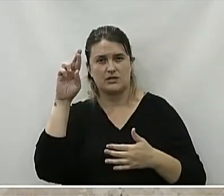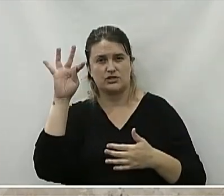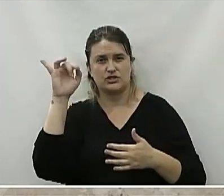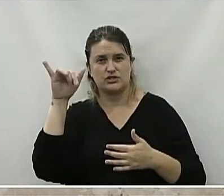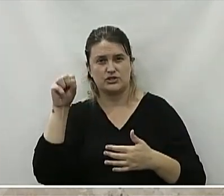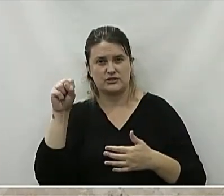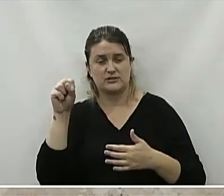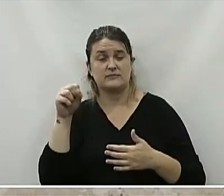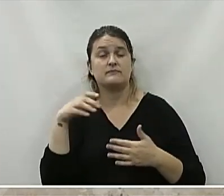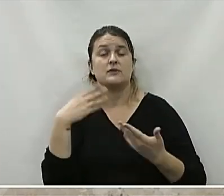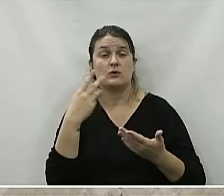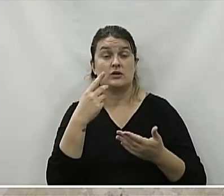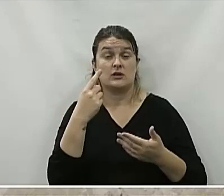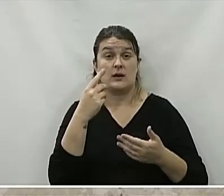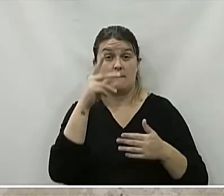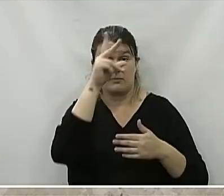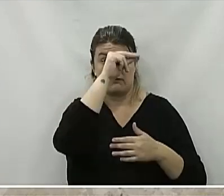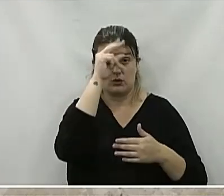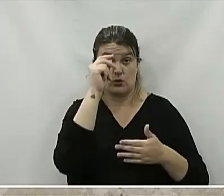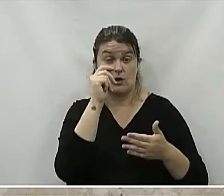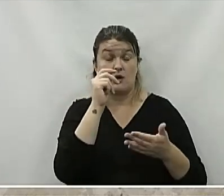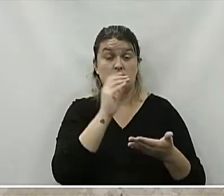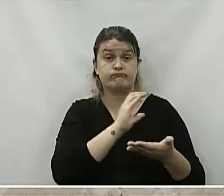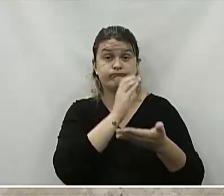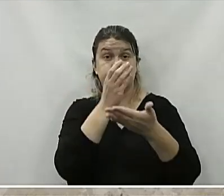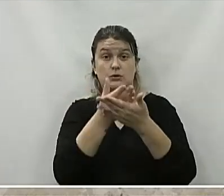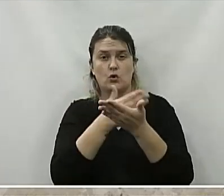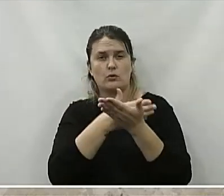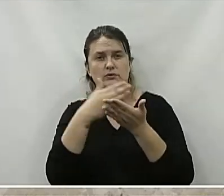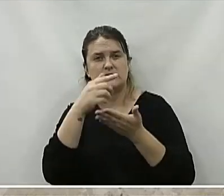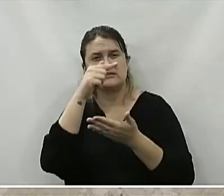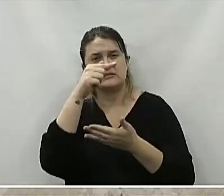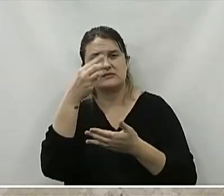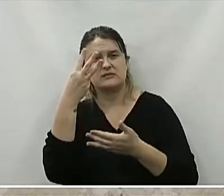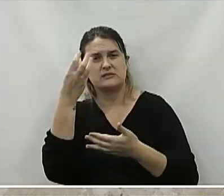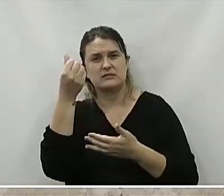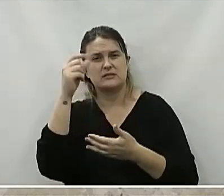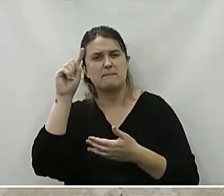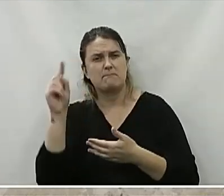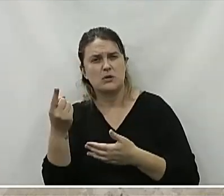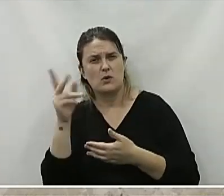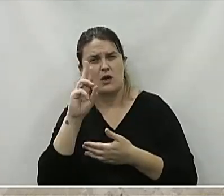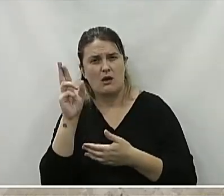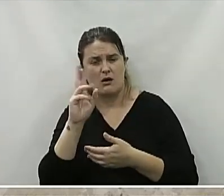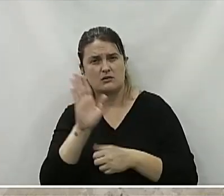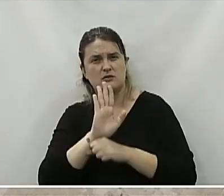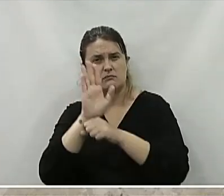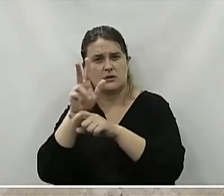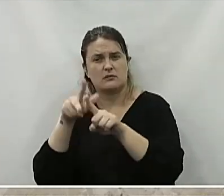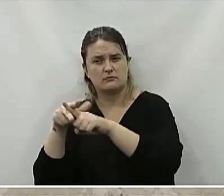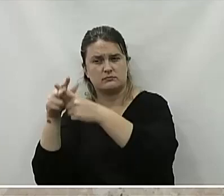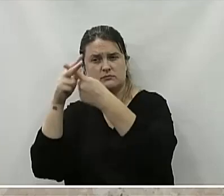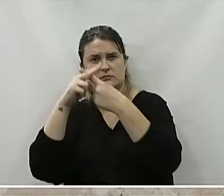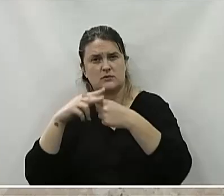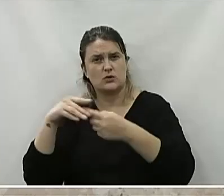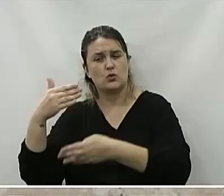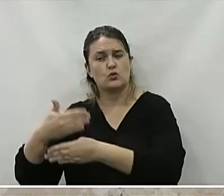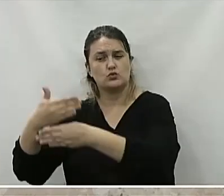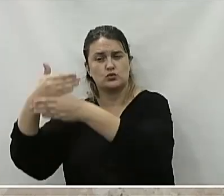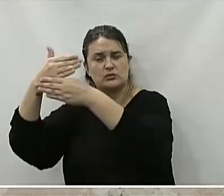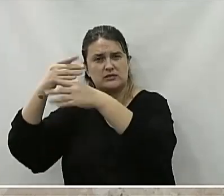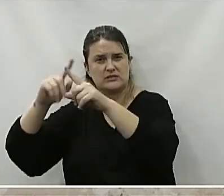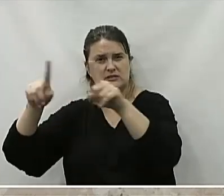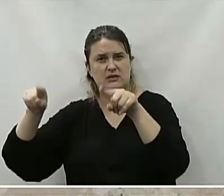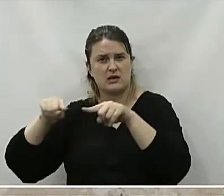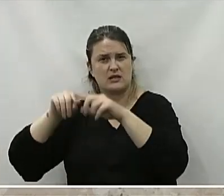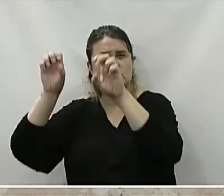qual o município, com recursos próprios, investiu em média R$ 736 mil para a reforma e ampliação e